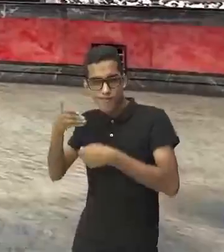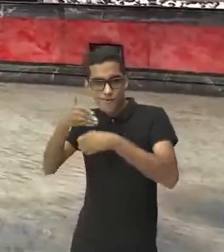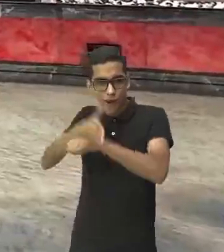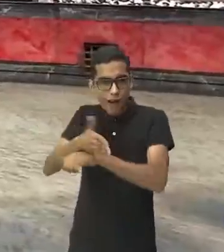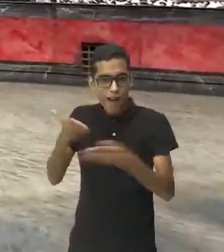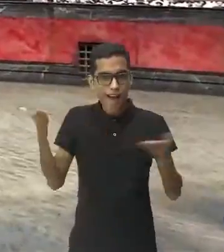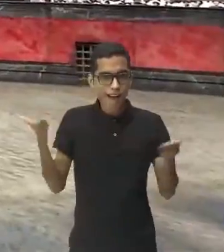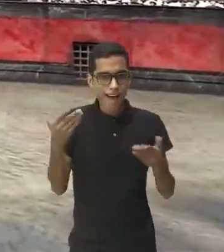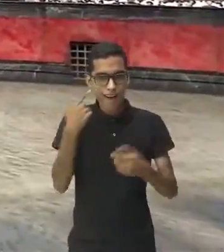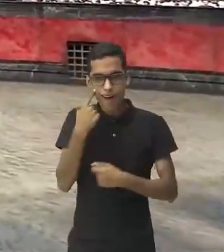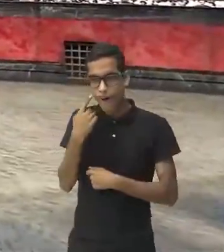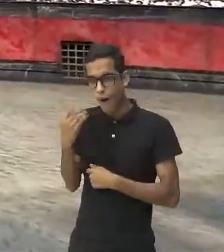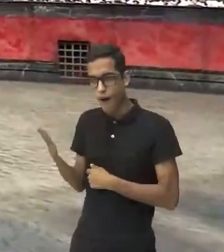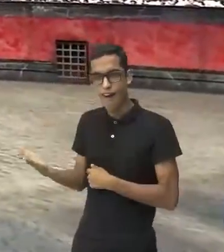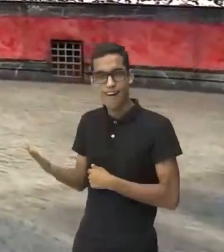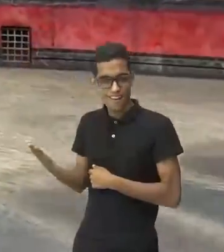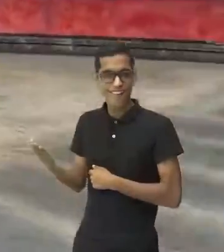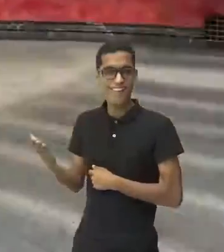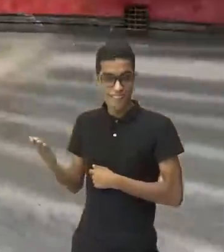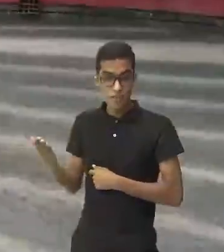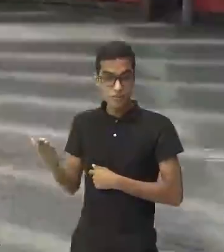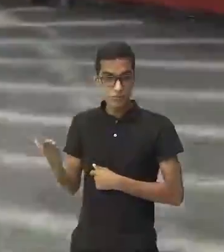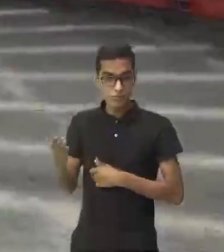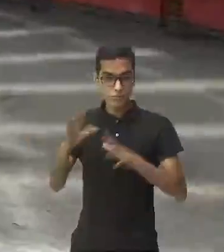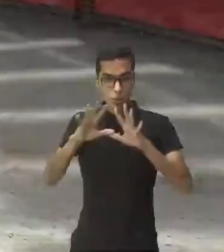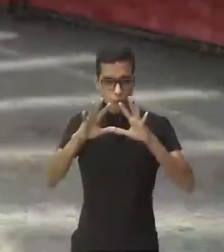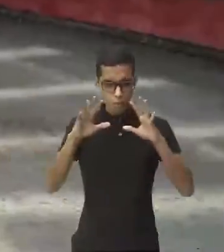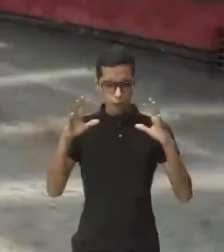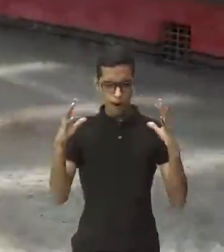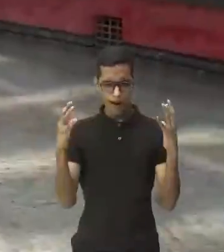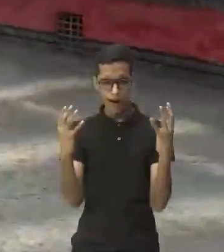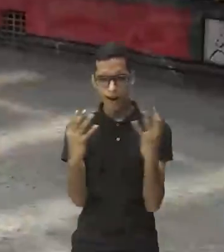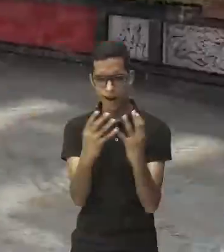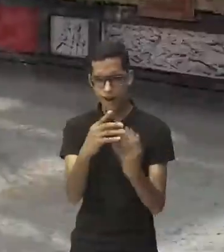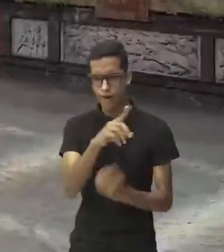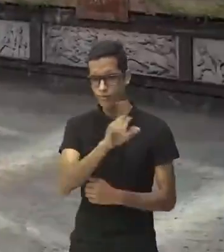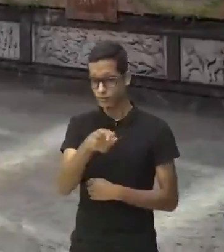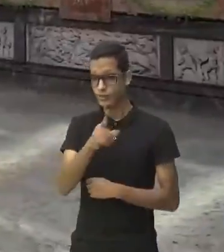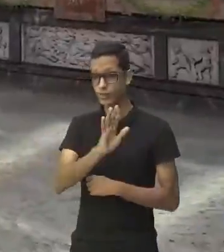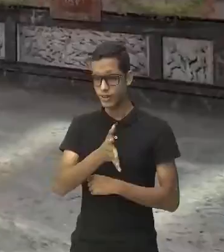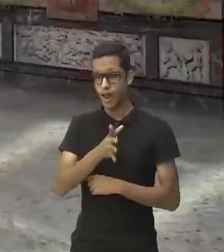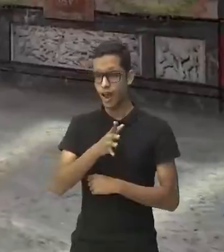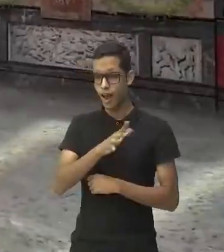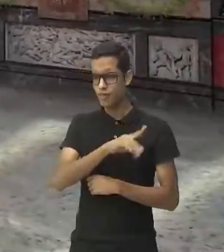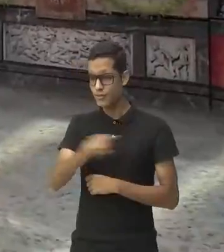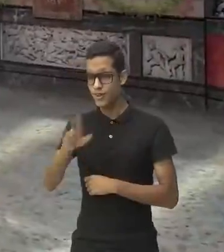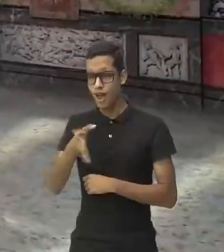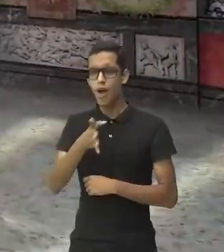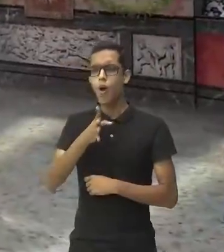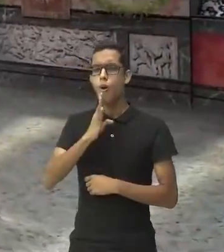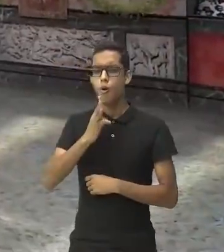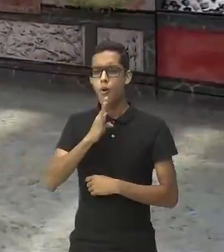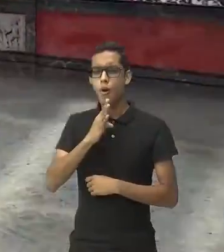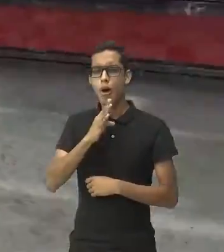Coliseu. Essa arena, onde vocês provavelmente já devem conhecer por vários filmes da nosso